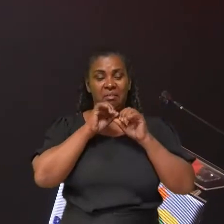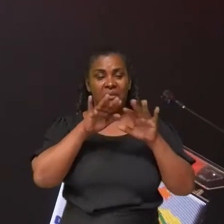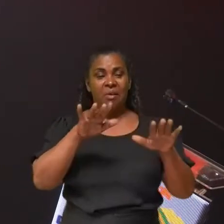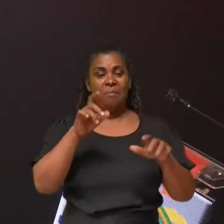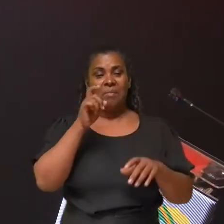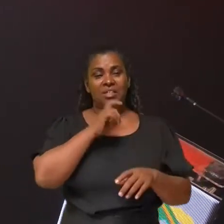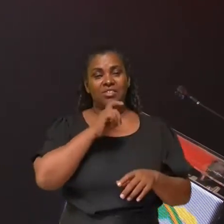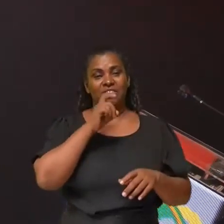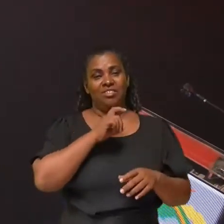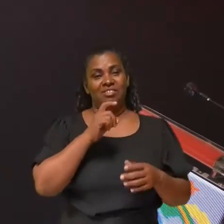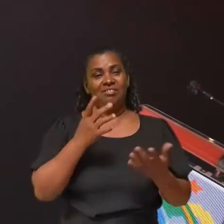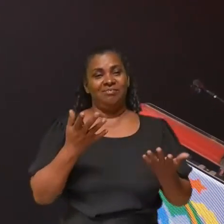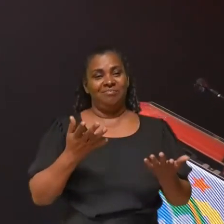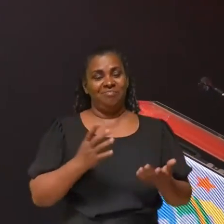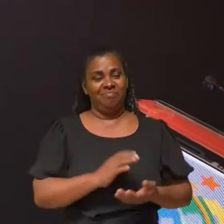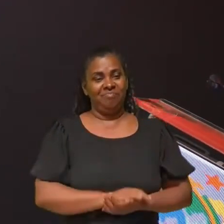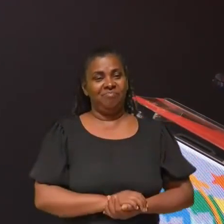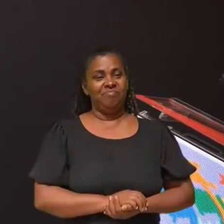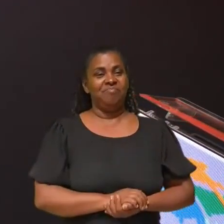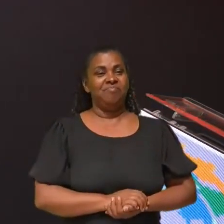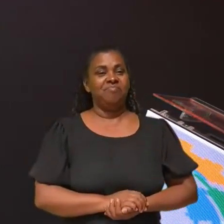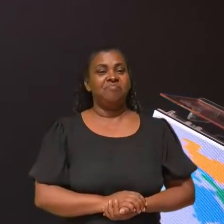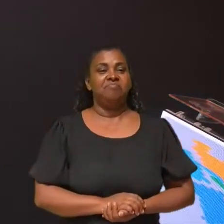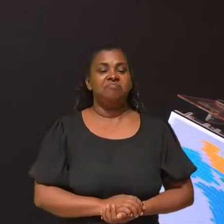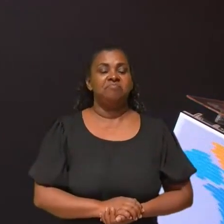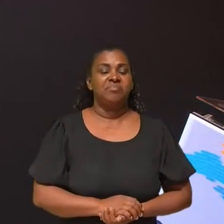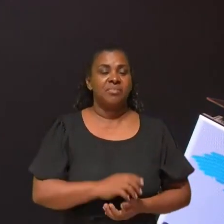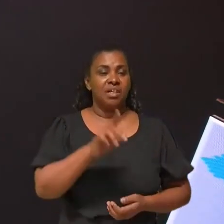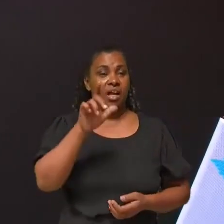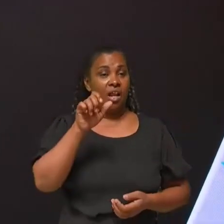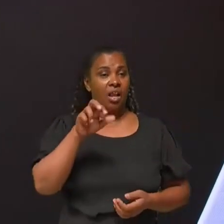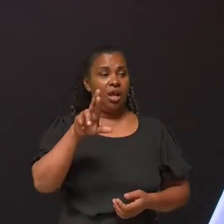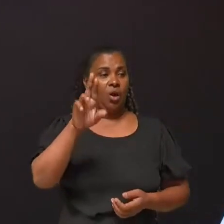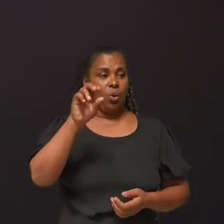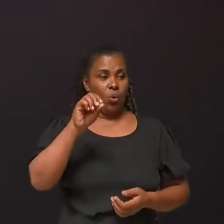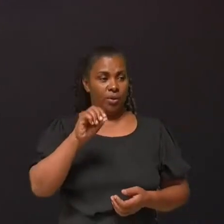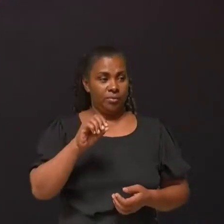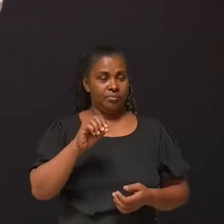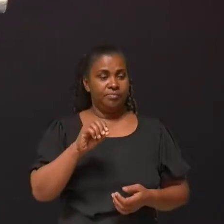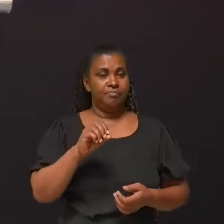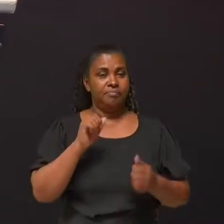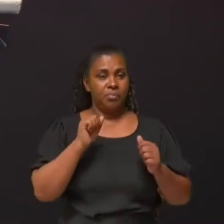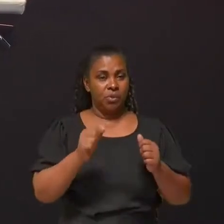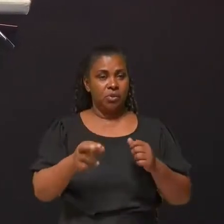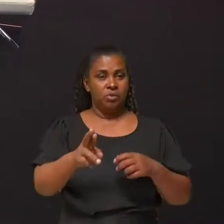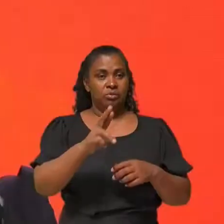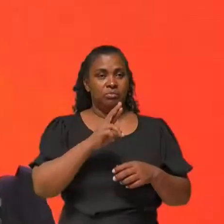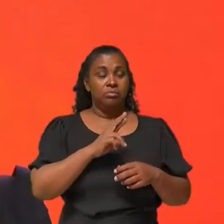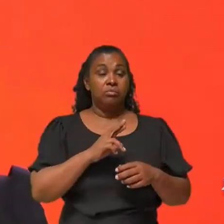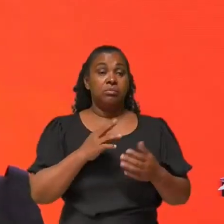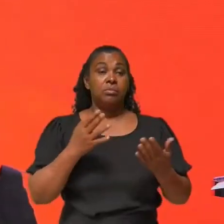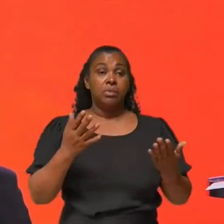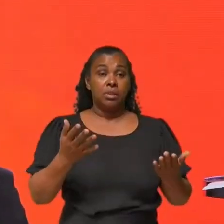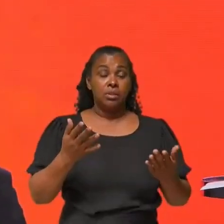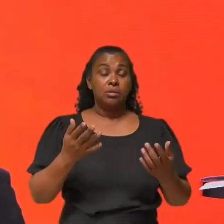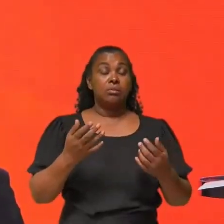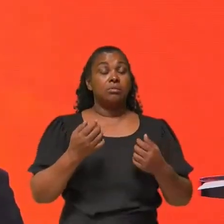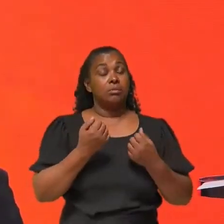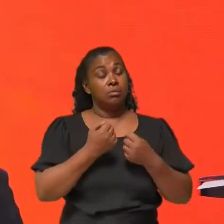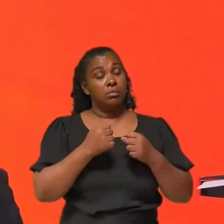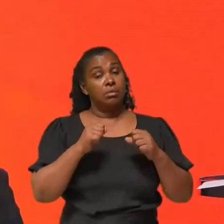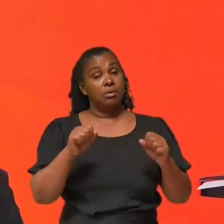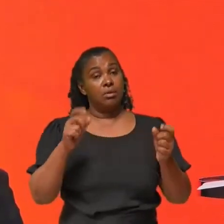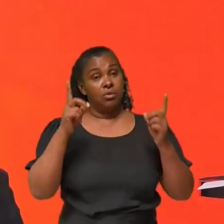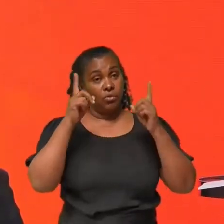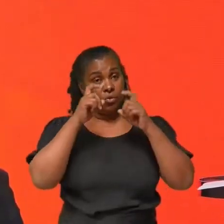Essa aí, isso aqui é pinga-fogo. Não, mas essa foi uma dos grandes dilemas do último período, se nós deveríamos usar, talvez, os